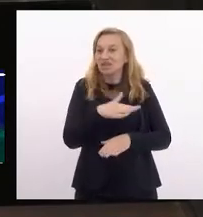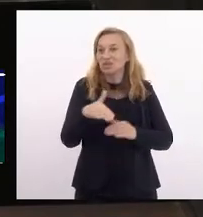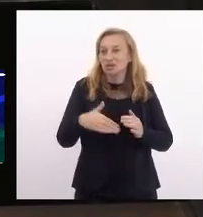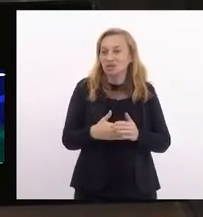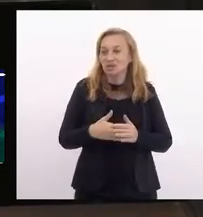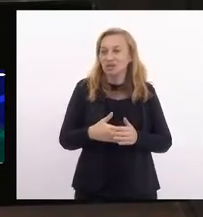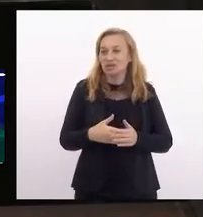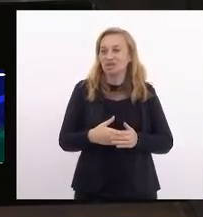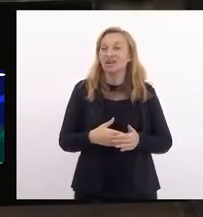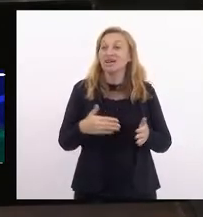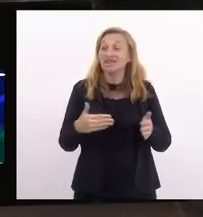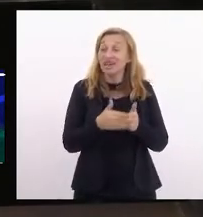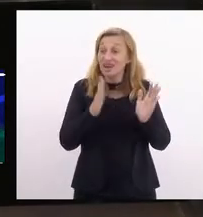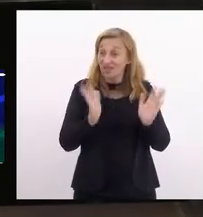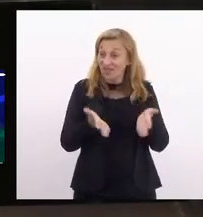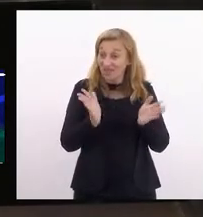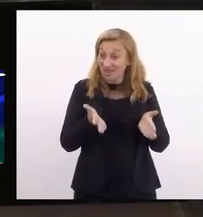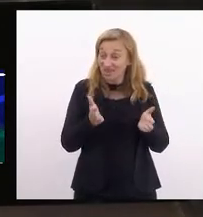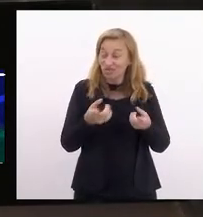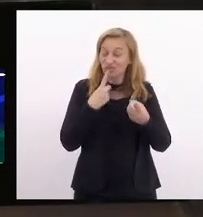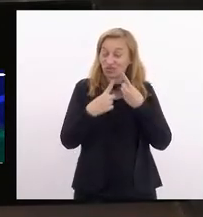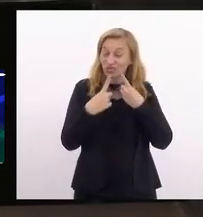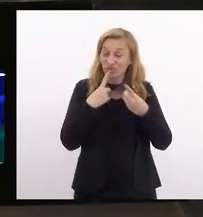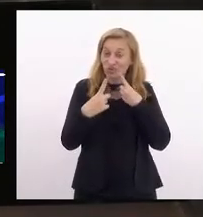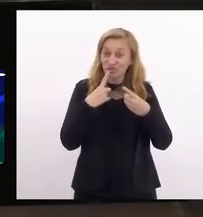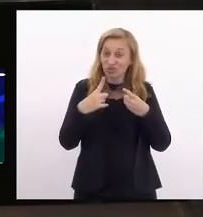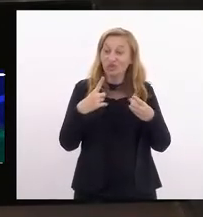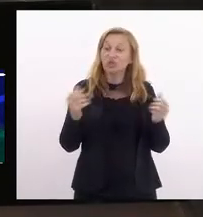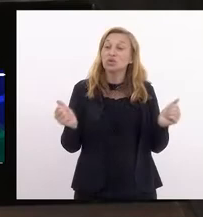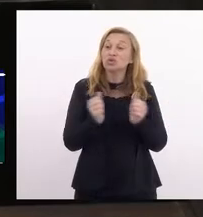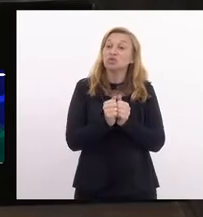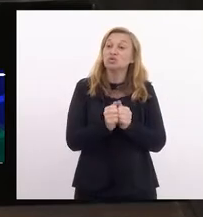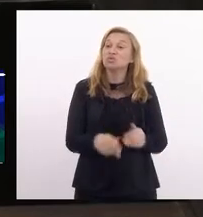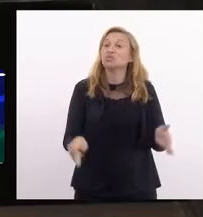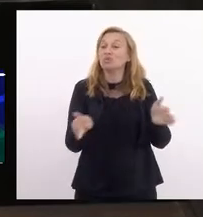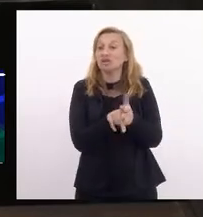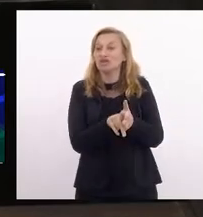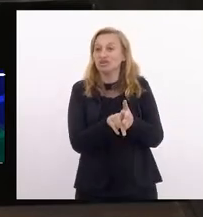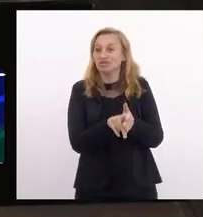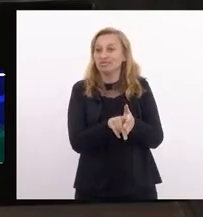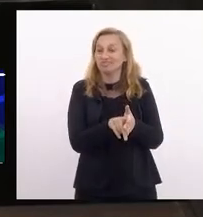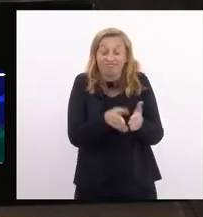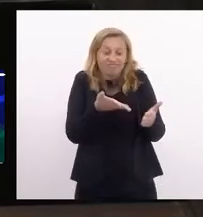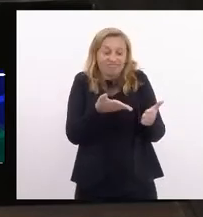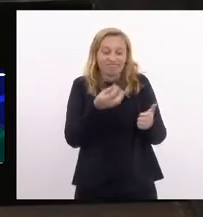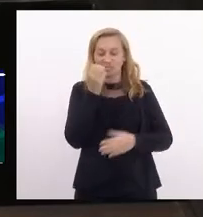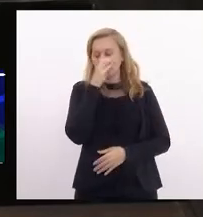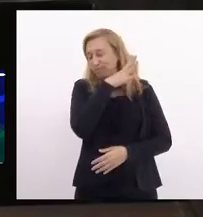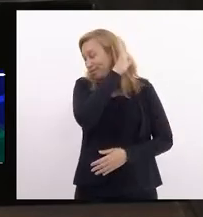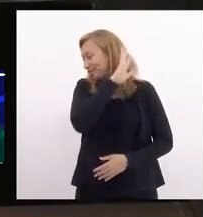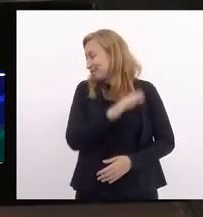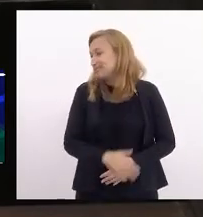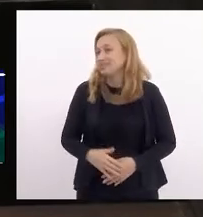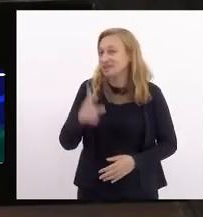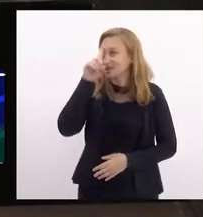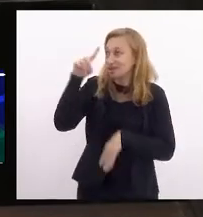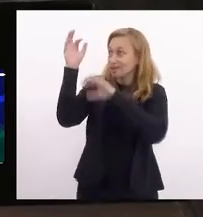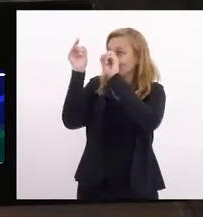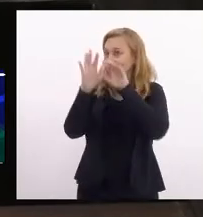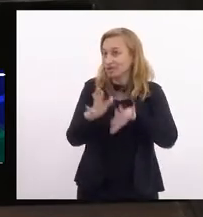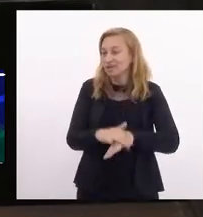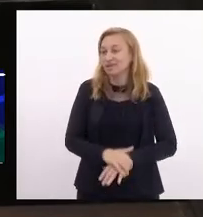todos aí por estar até agora aqui discutindo todos nós juntos um projeto tão absurdo como esse que Deus